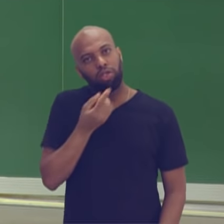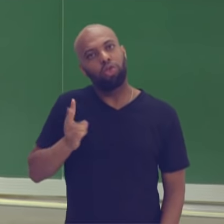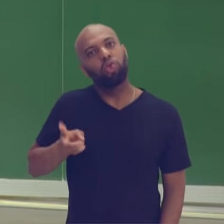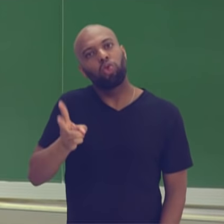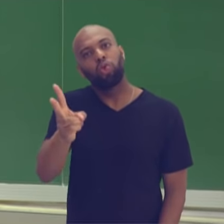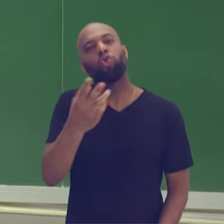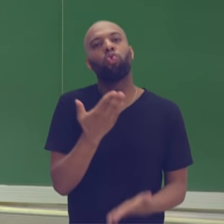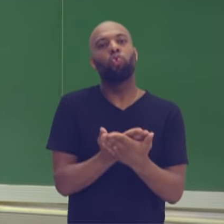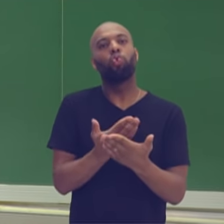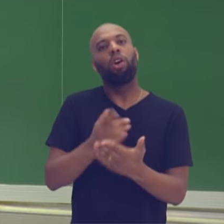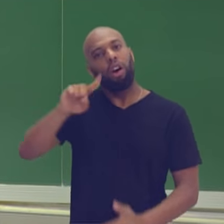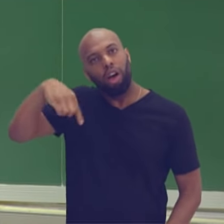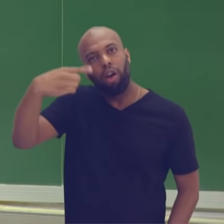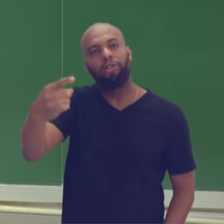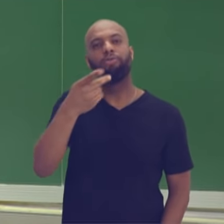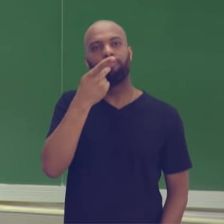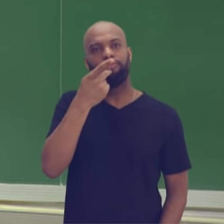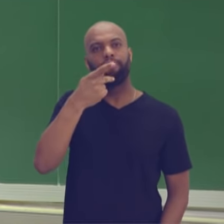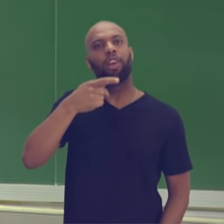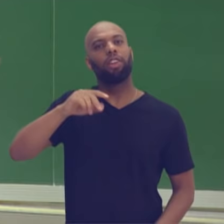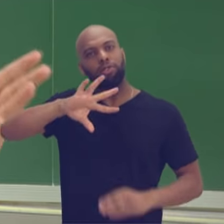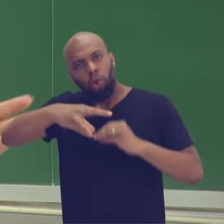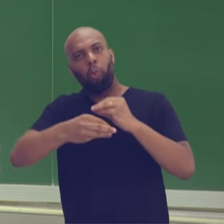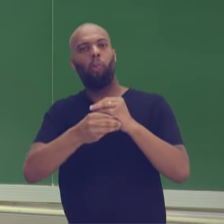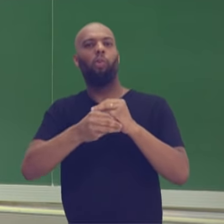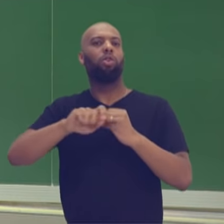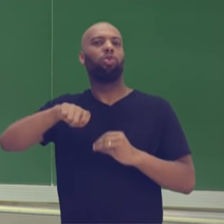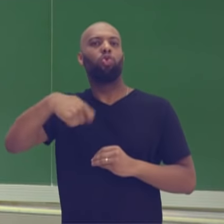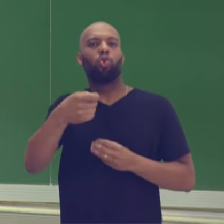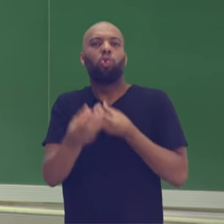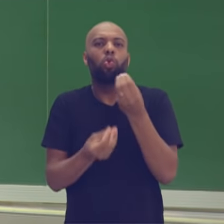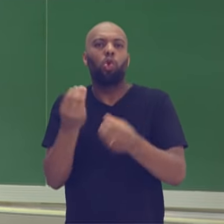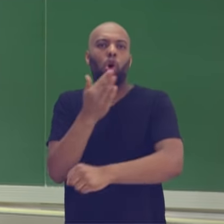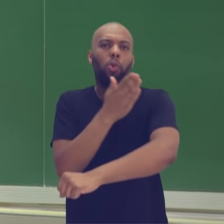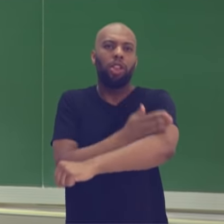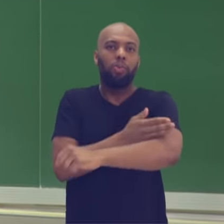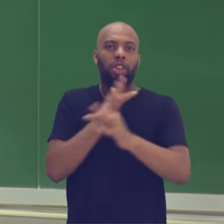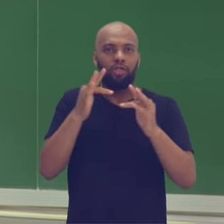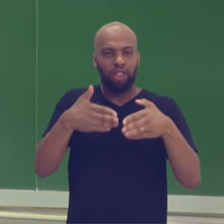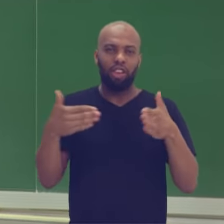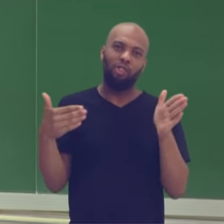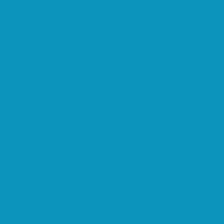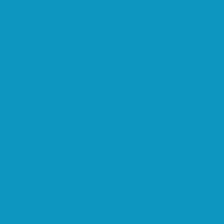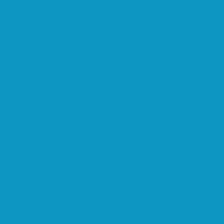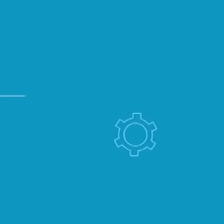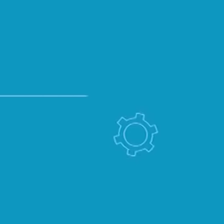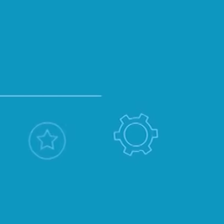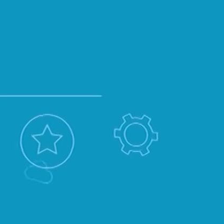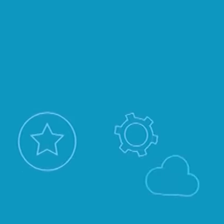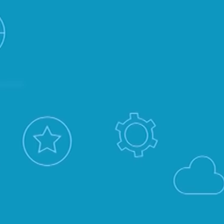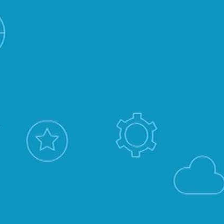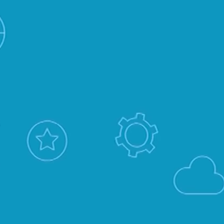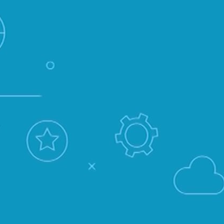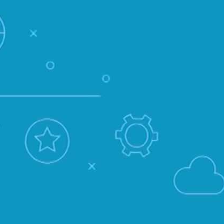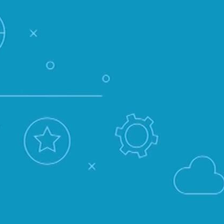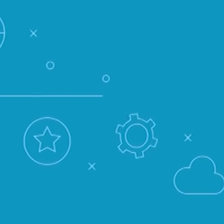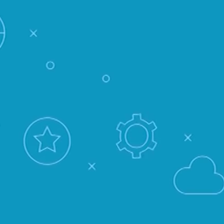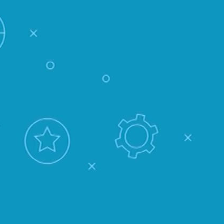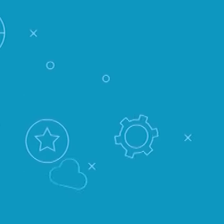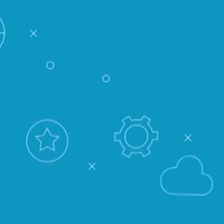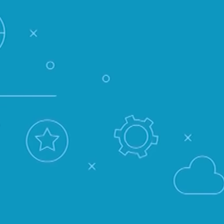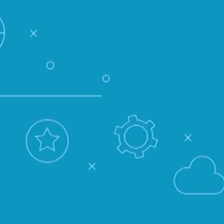aula seguinte, falar um pouco mais sobre esse final da Idade Média e até a próxima, pessoal!